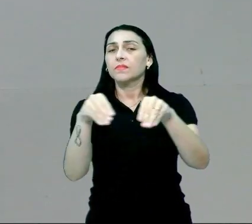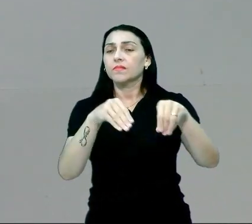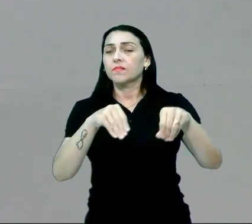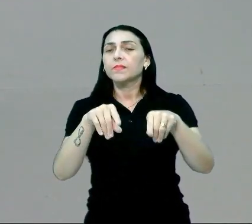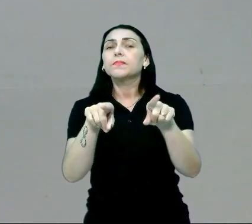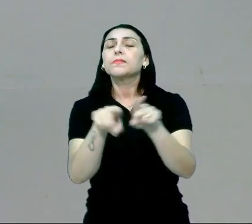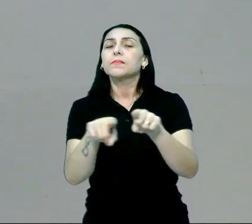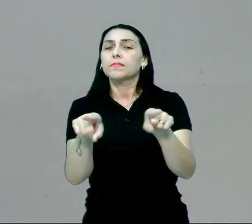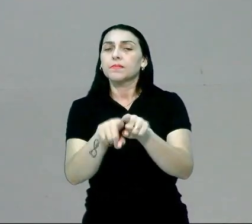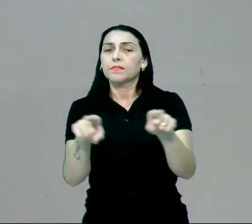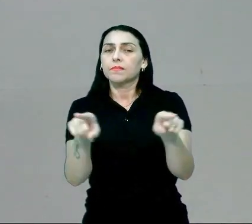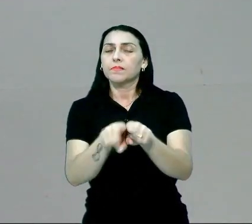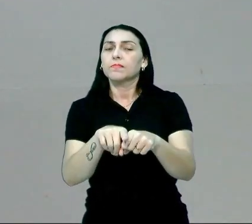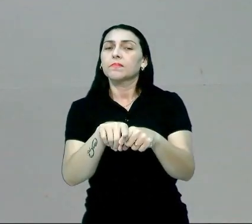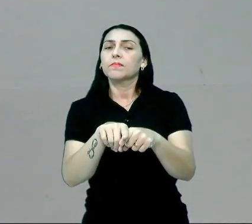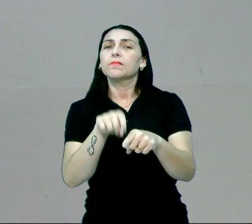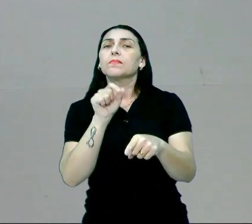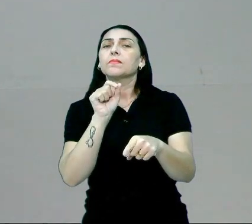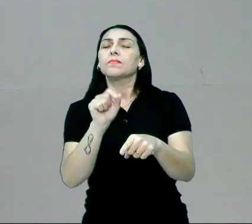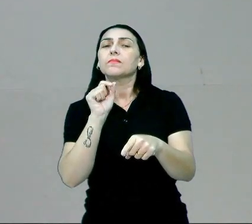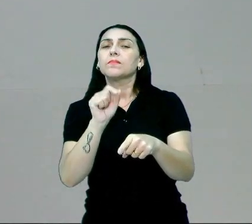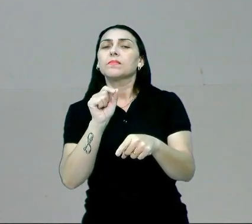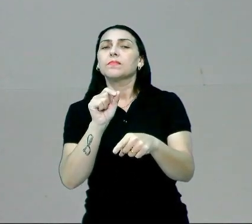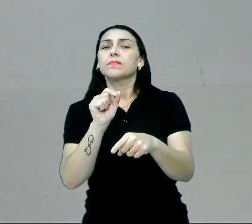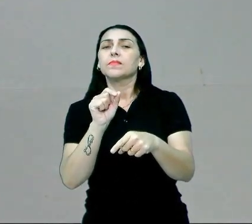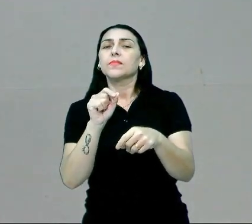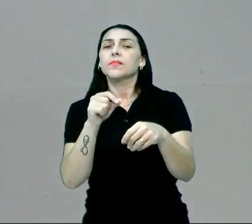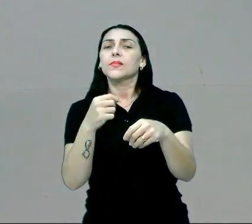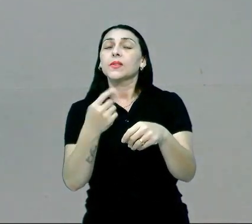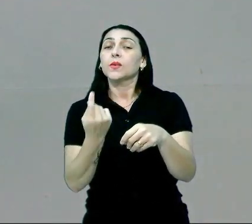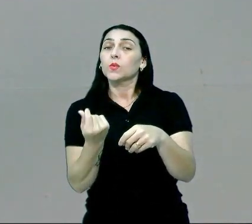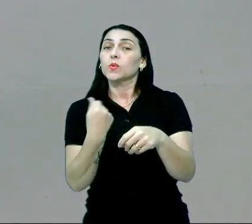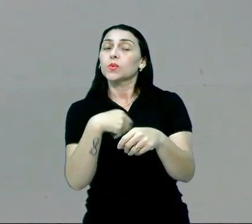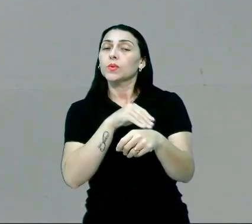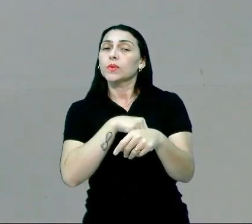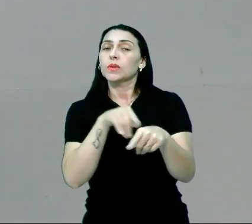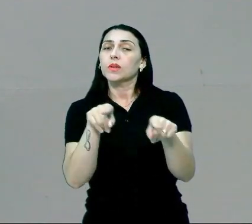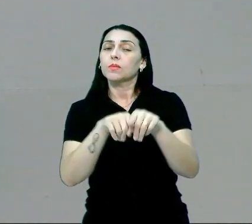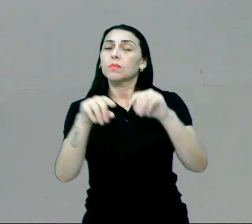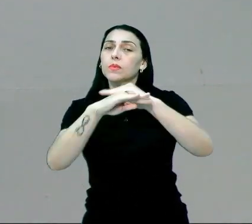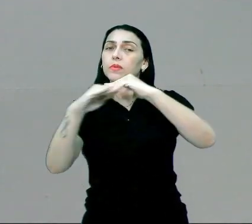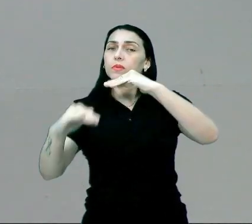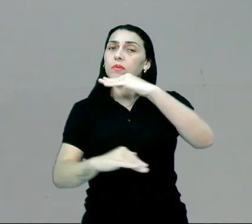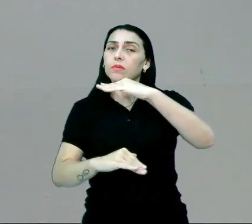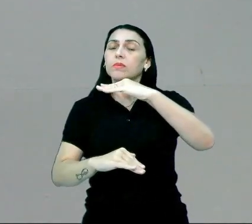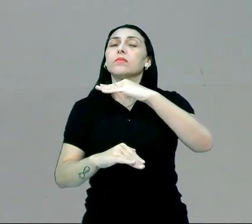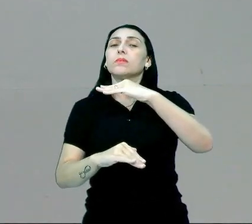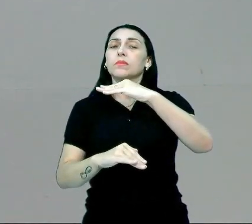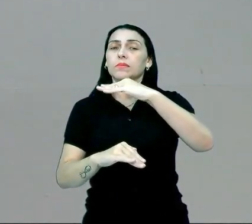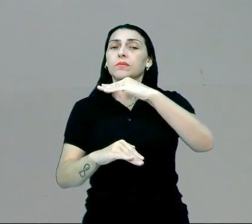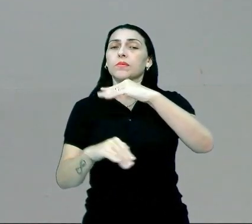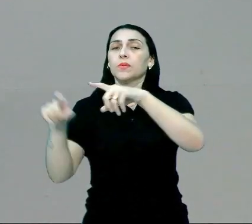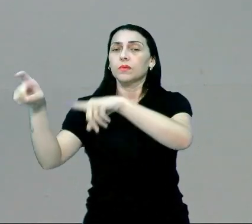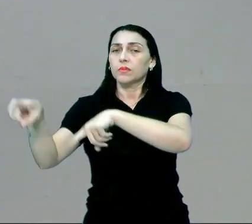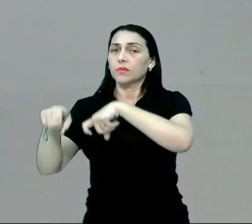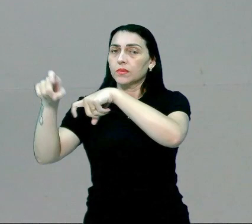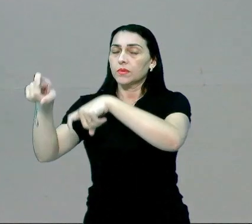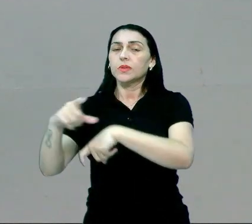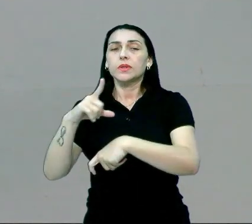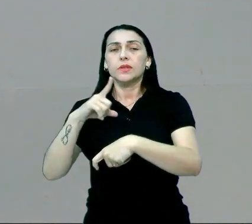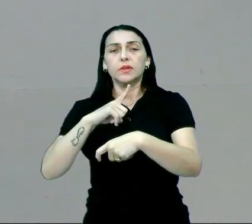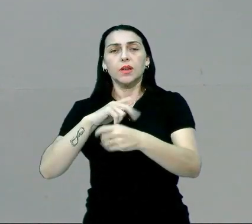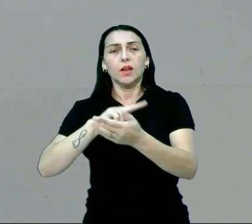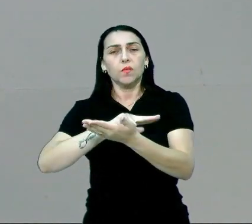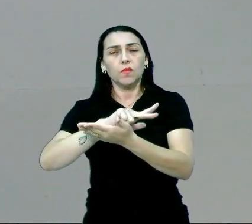ela também acaba contemplando a questão da concentração de renda e também a desigualdade social no campo.